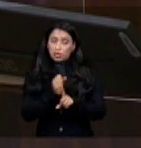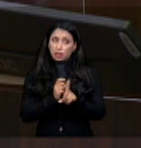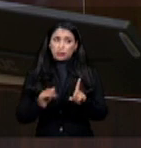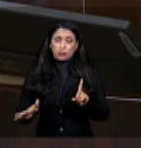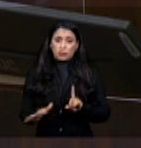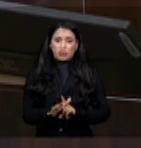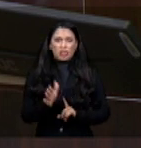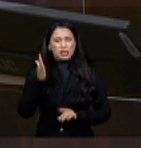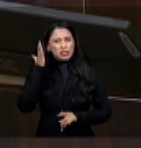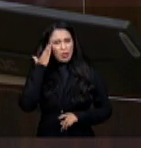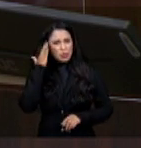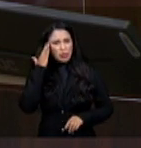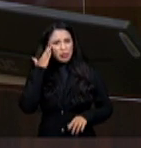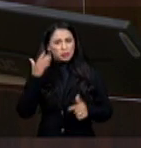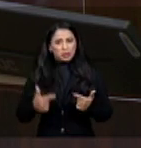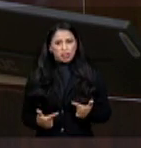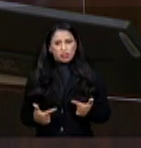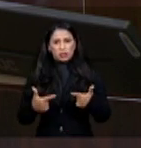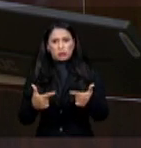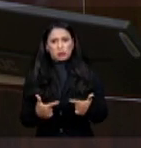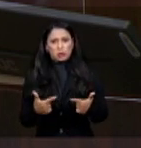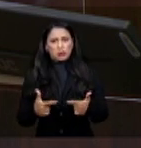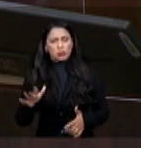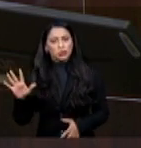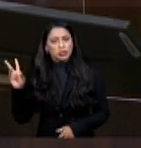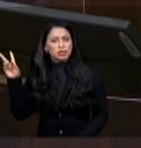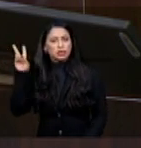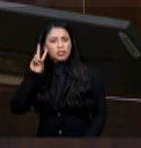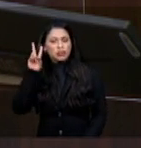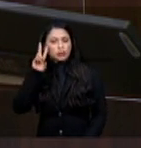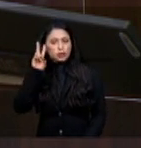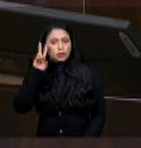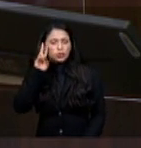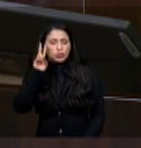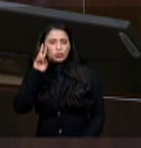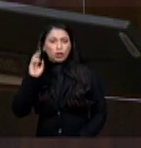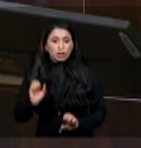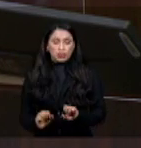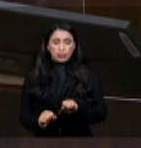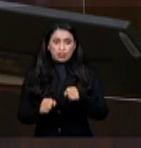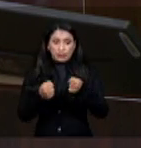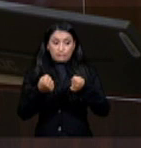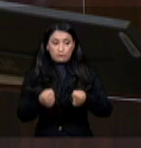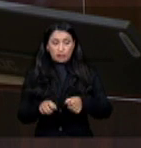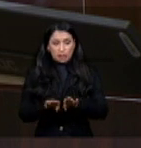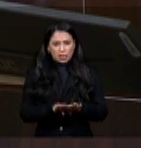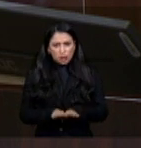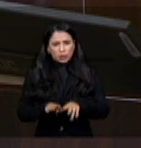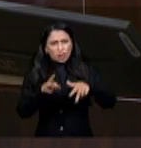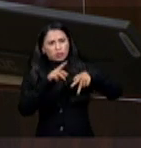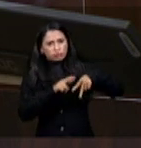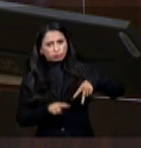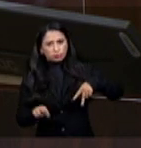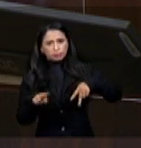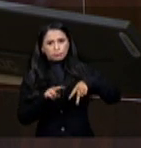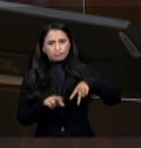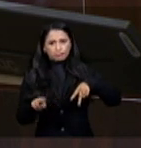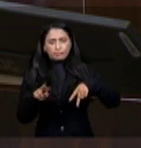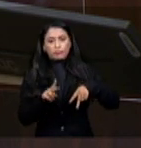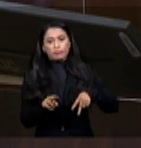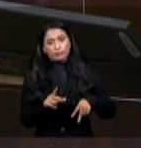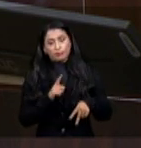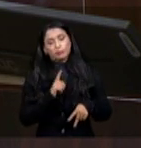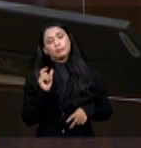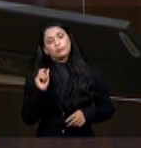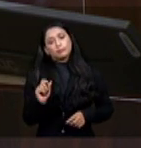as duas as lutas históricas promovidas em defesa a da é da Equidade de gênero foram alcançando o Paulo